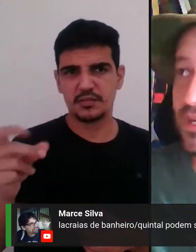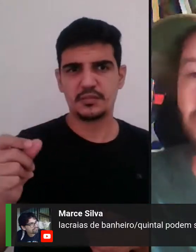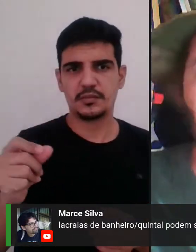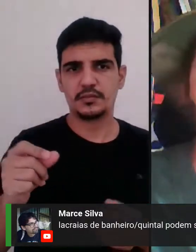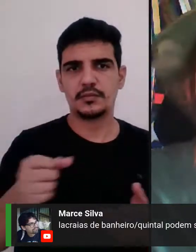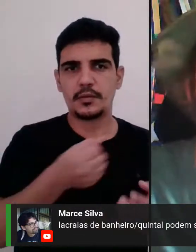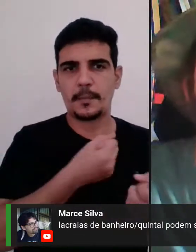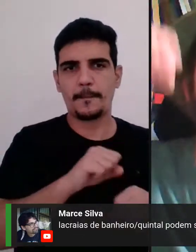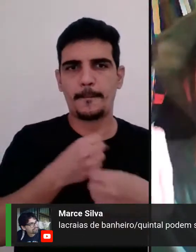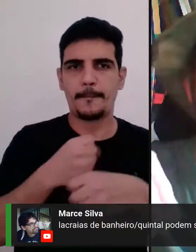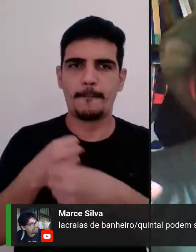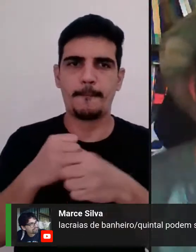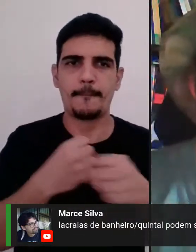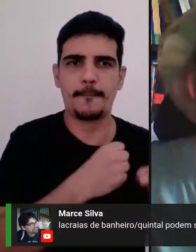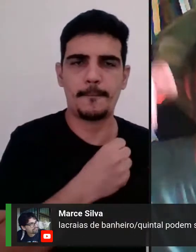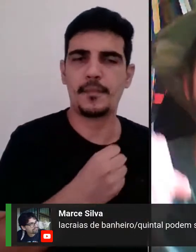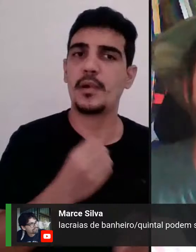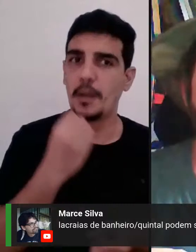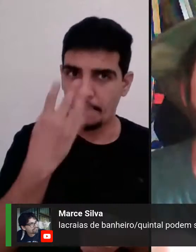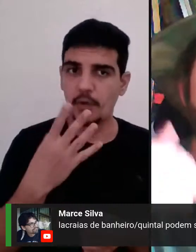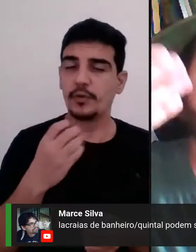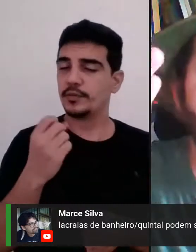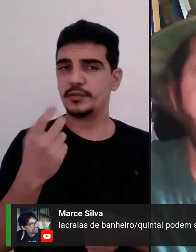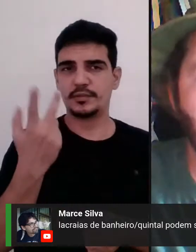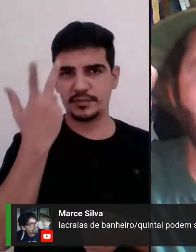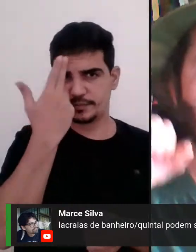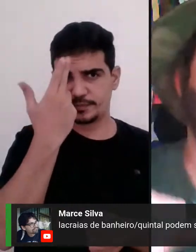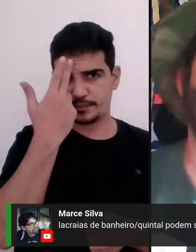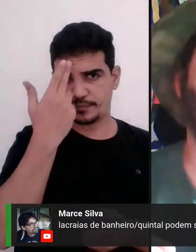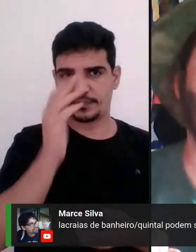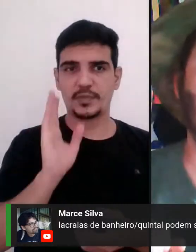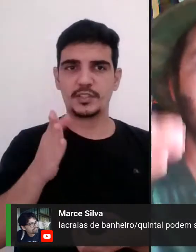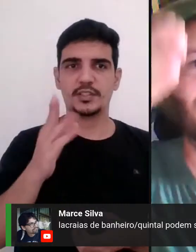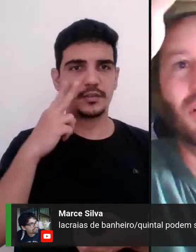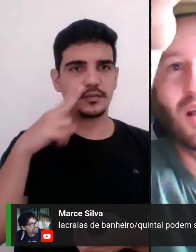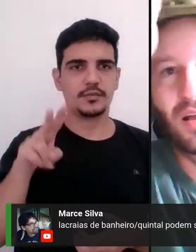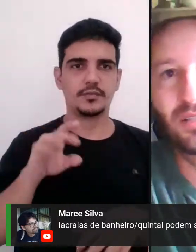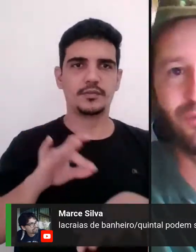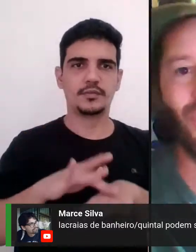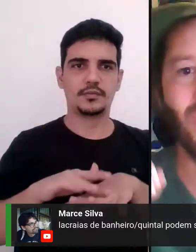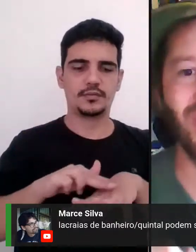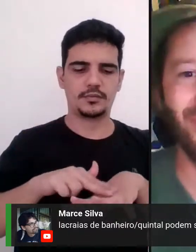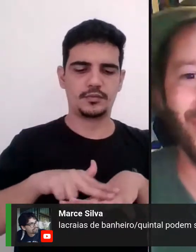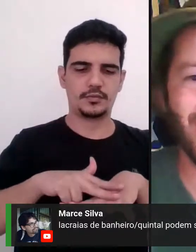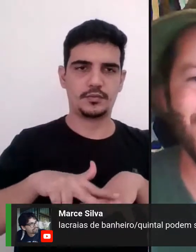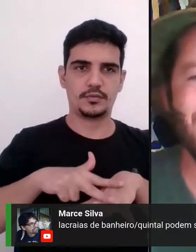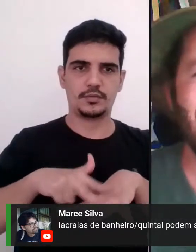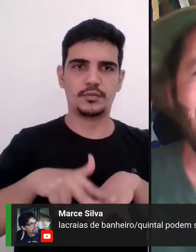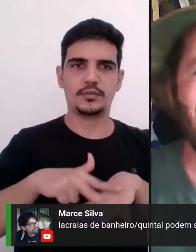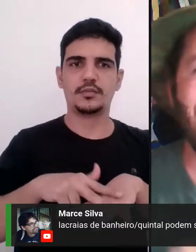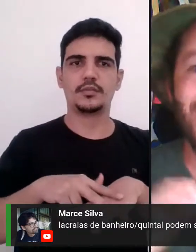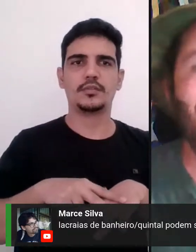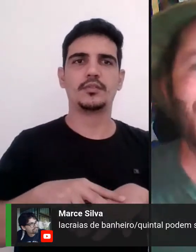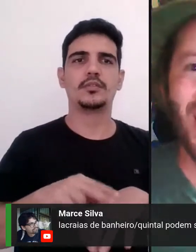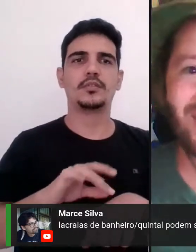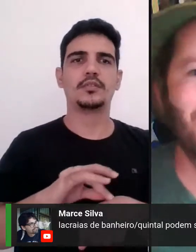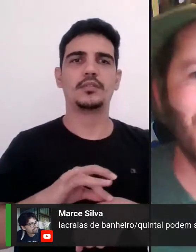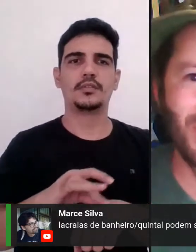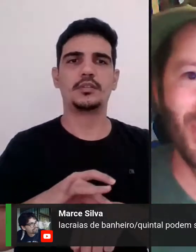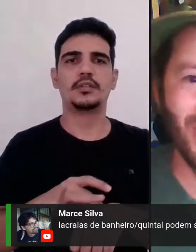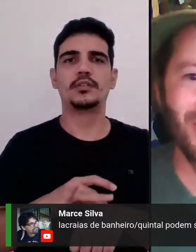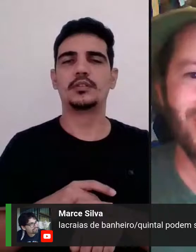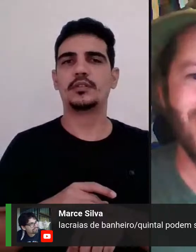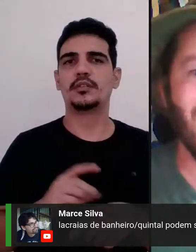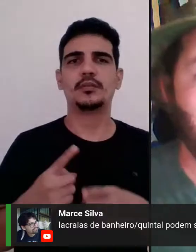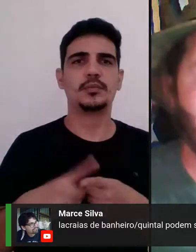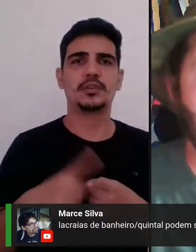tem oficina aqui perto, então vem ratinho de lá, vem lacraia. Eu achei uma viúva negra aqui em casa, tinha lagarta de fogo aqui na frente. A gente está rodeado de